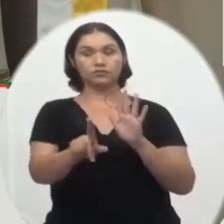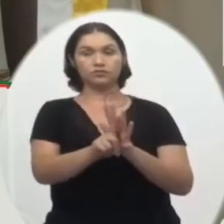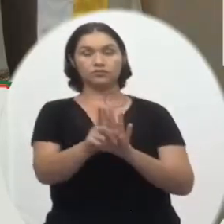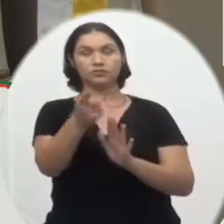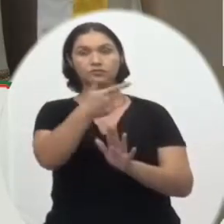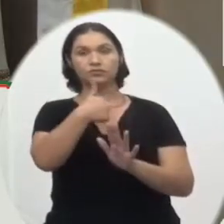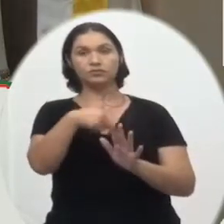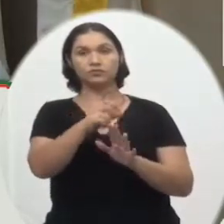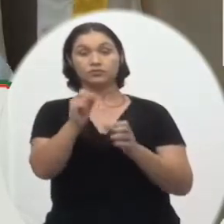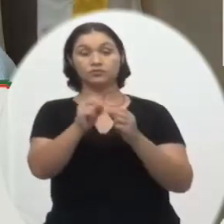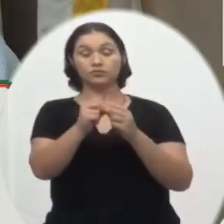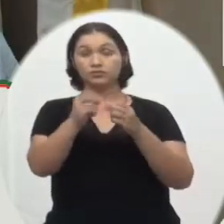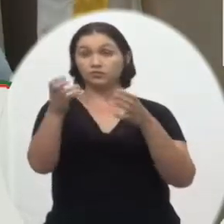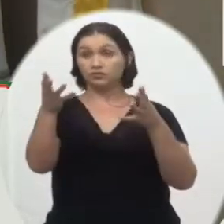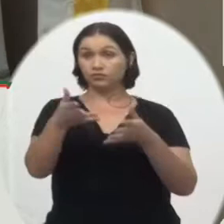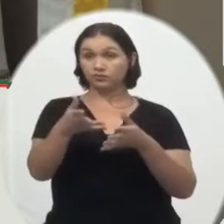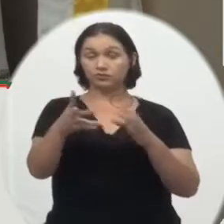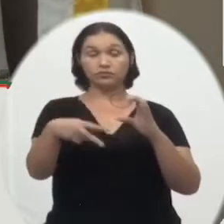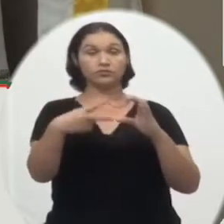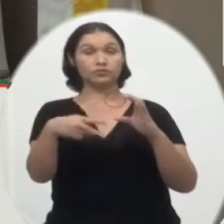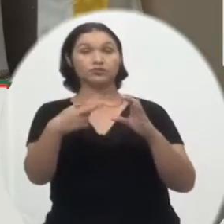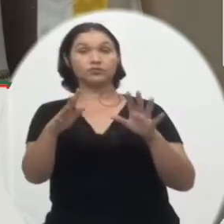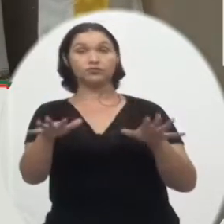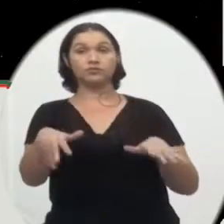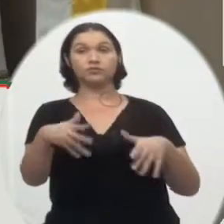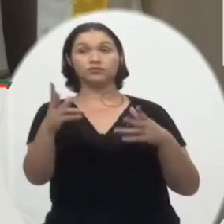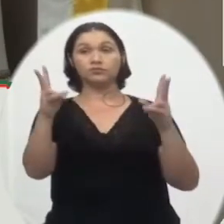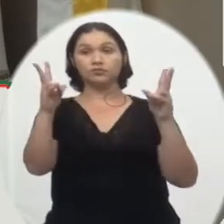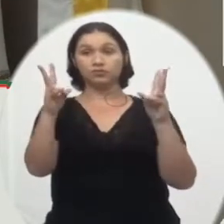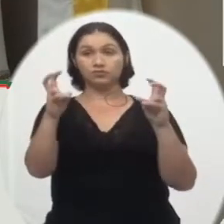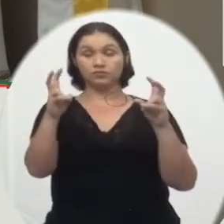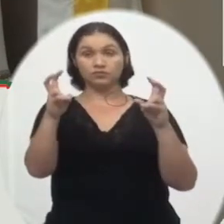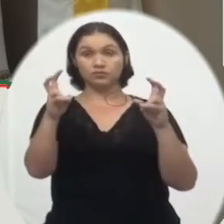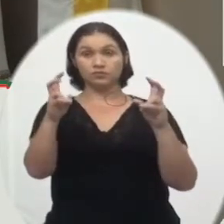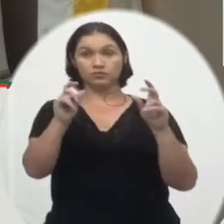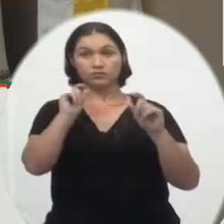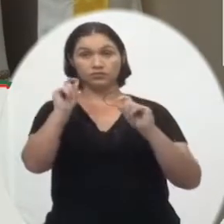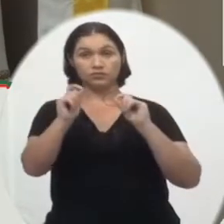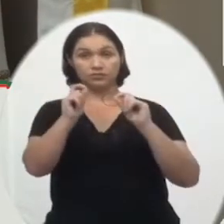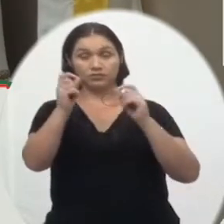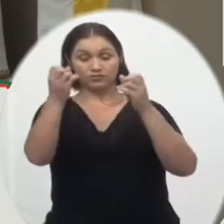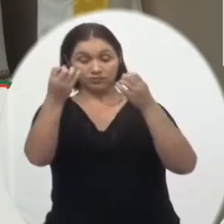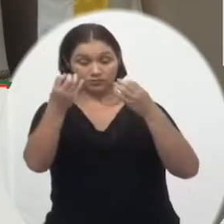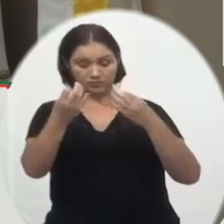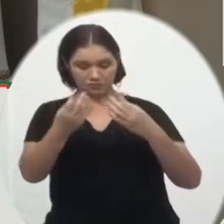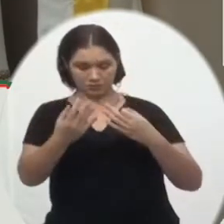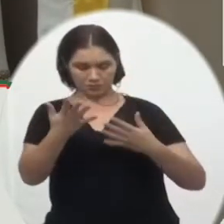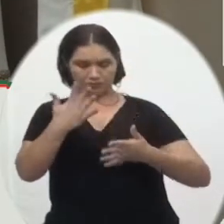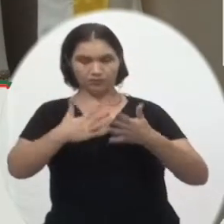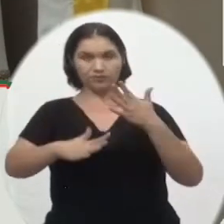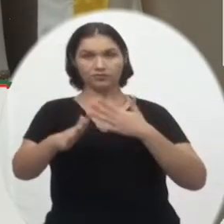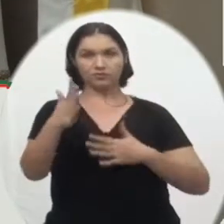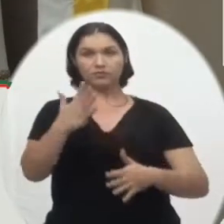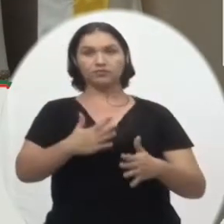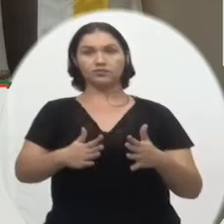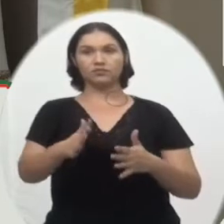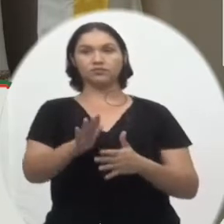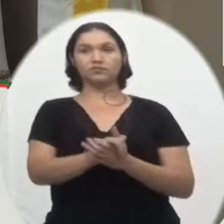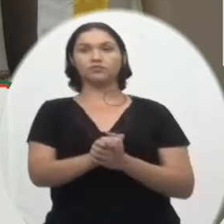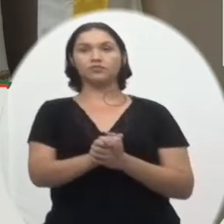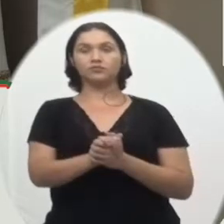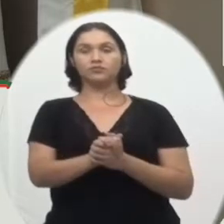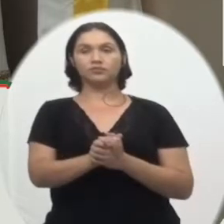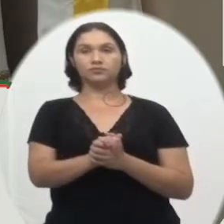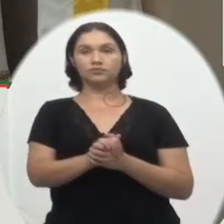protocolamos hoje nesta casa. E o termo é complicado, tem que falar devagarzinho, vereador Júlio Kaminski. Vou falar